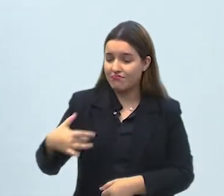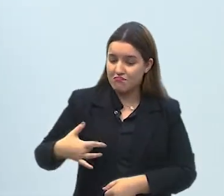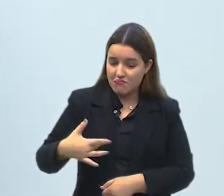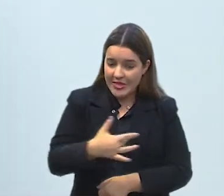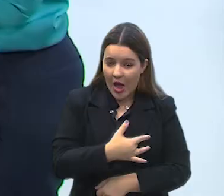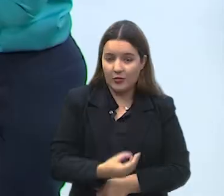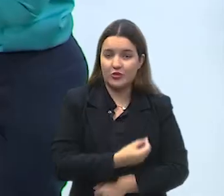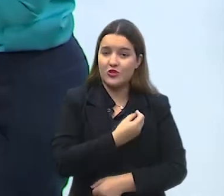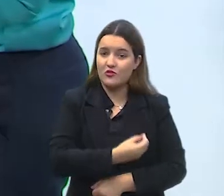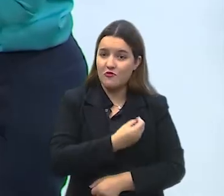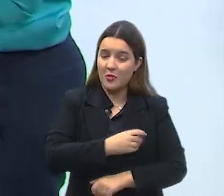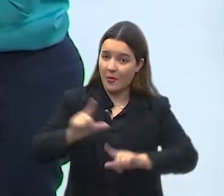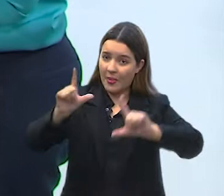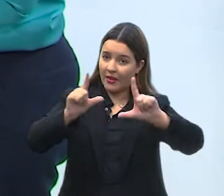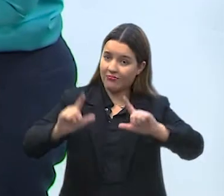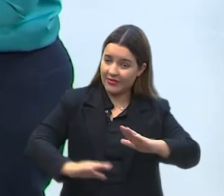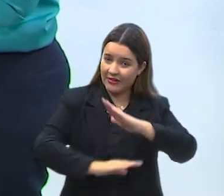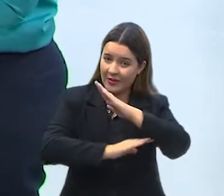Saúde é Vida.